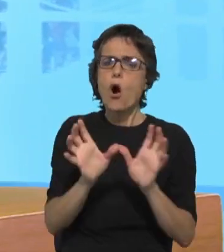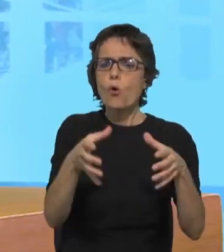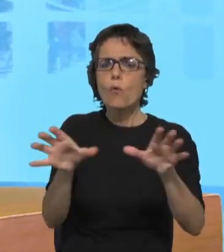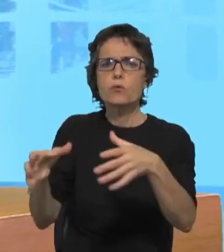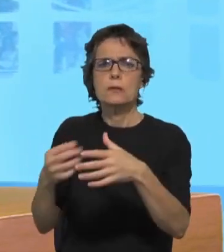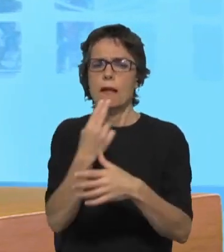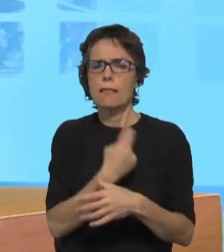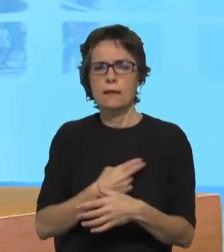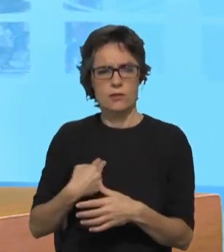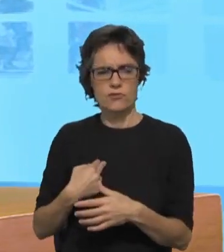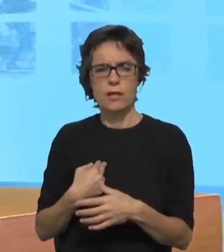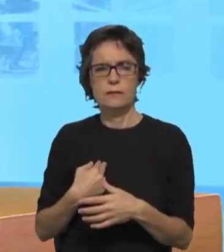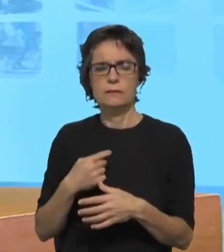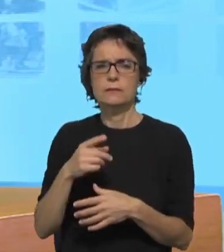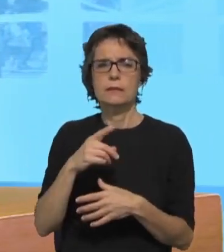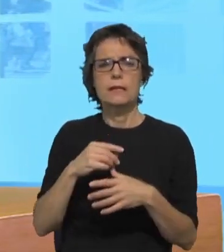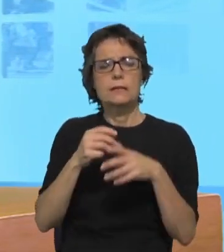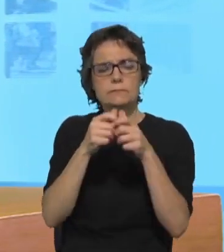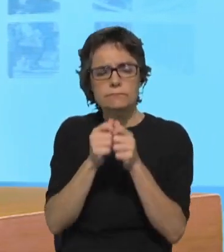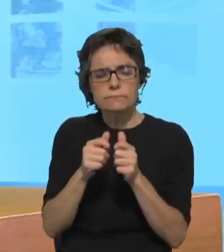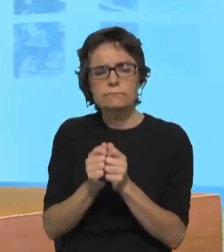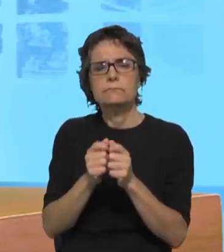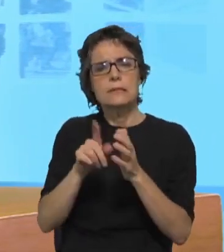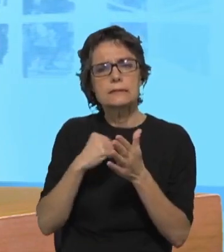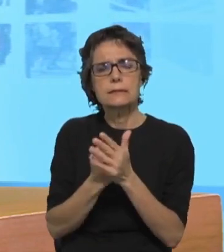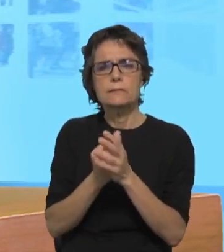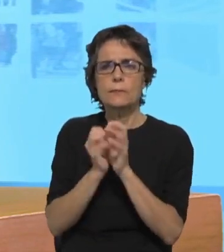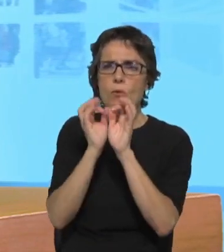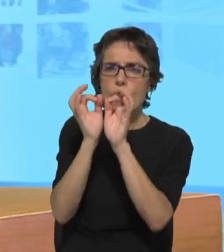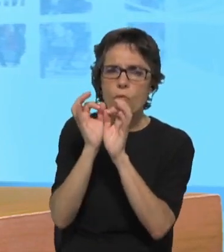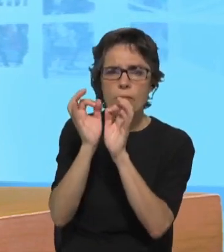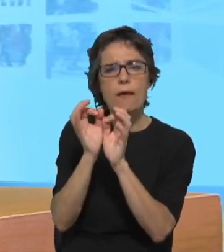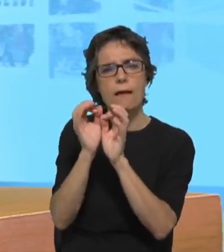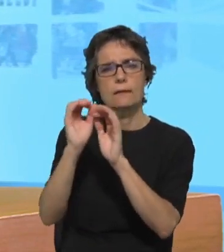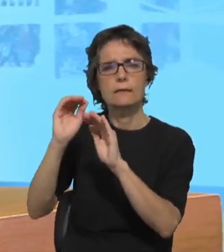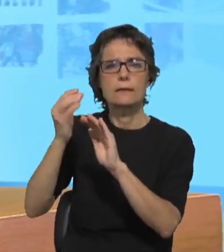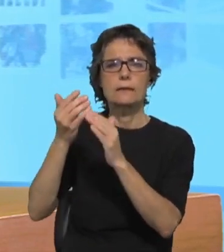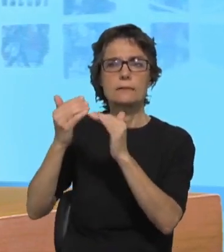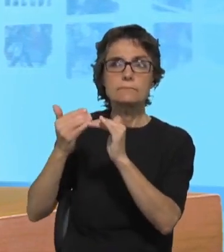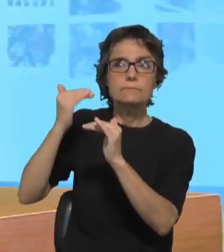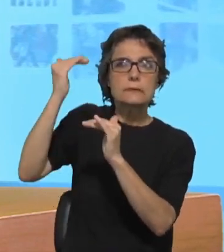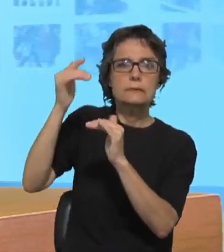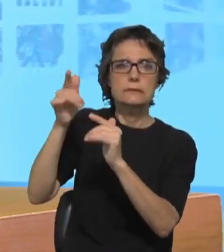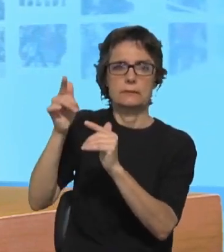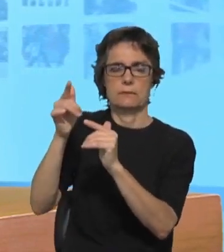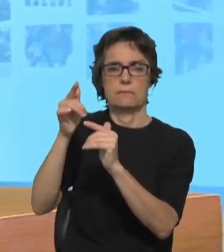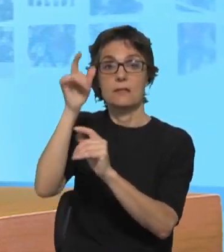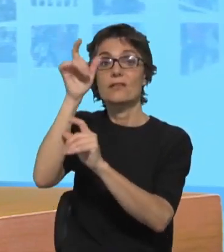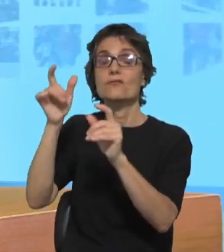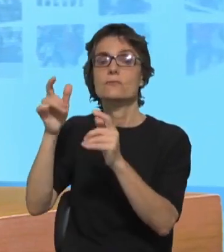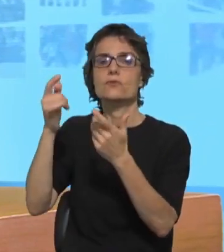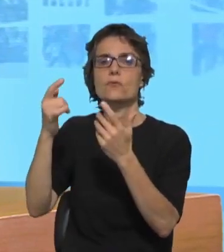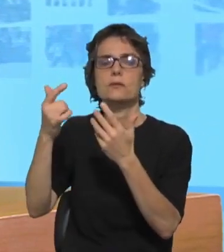cristãs, rezam pelos governantes, ou seja, têm esta preocupação daquilo que é o cuidado, enfim, do